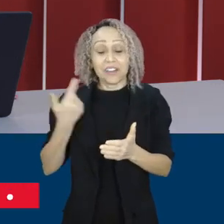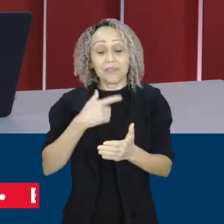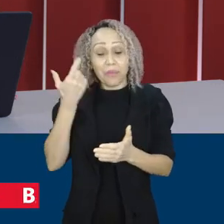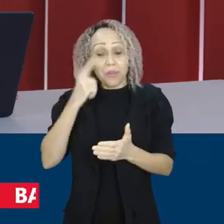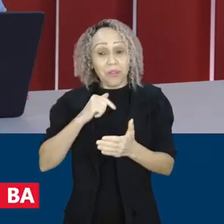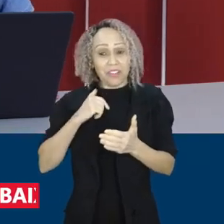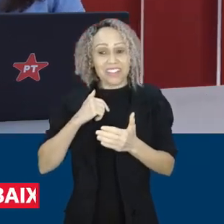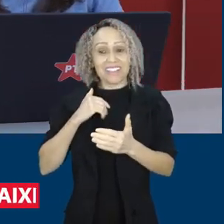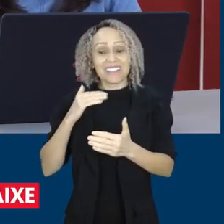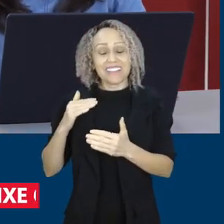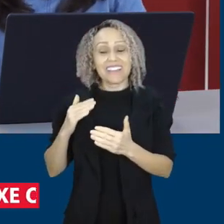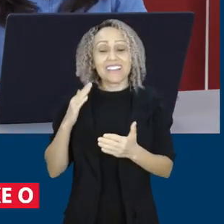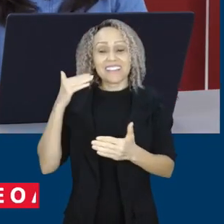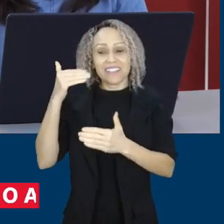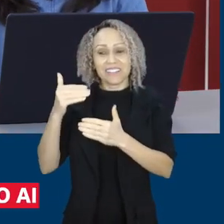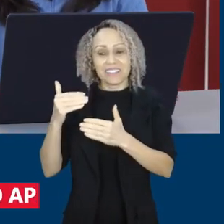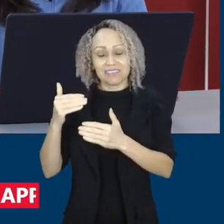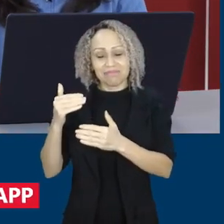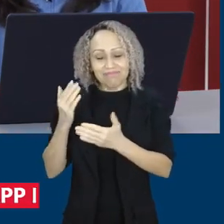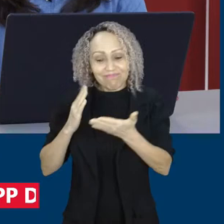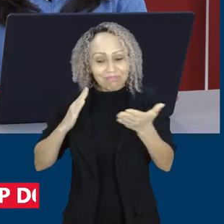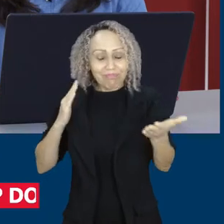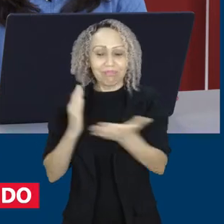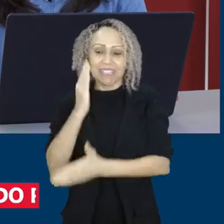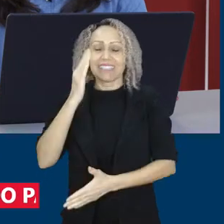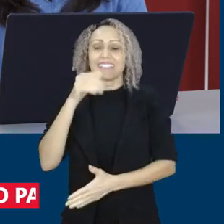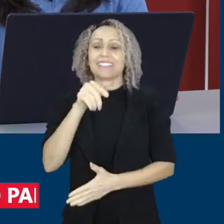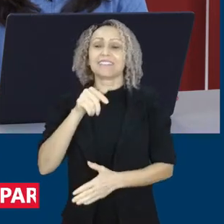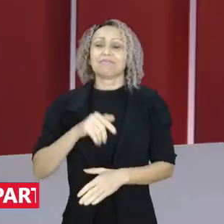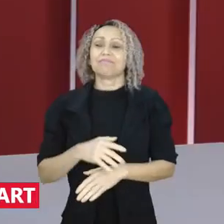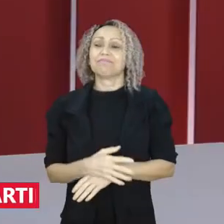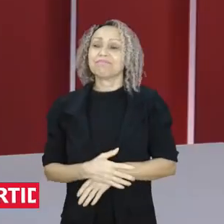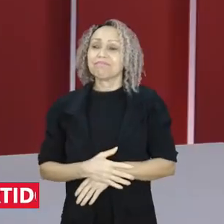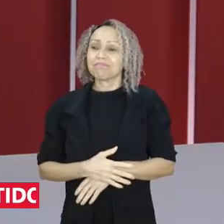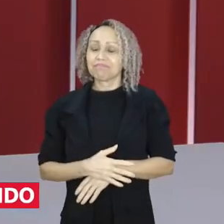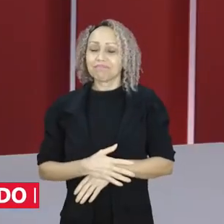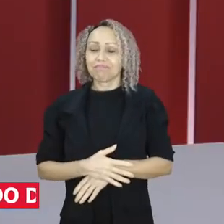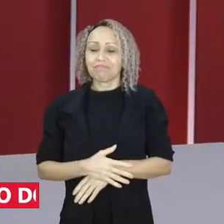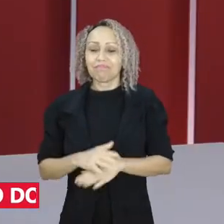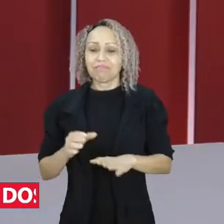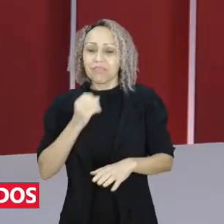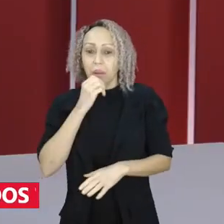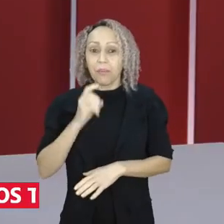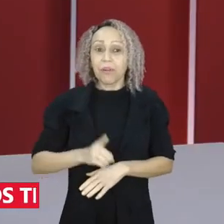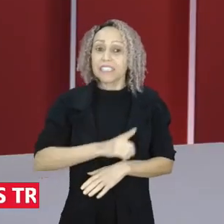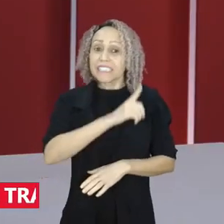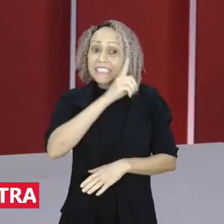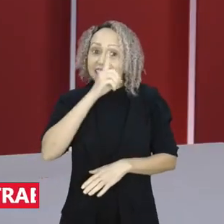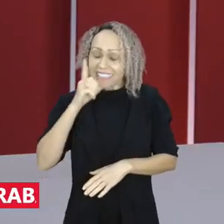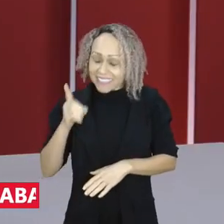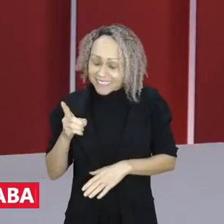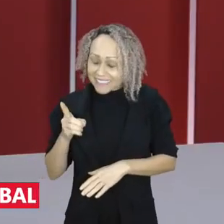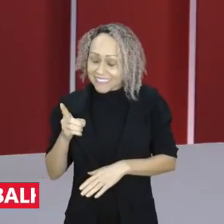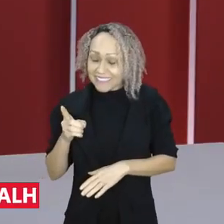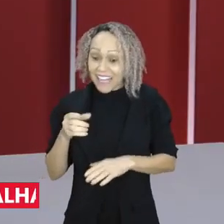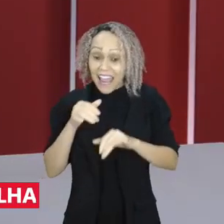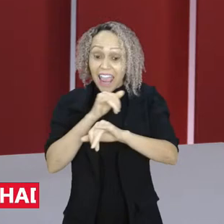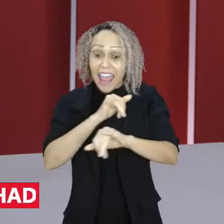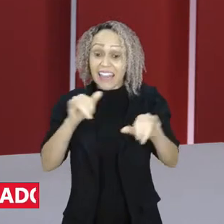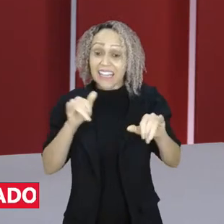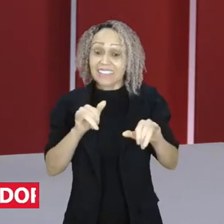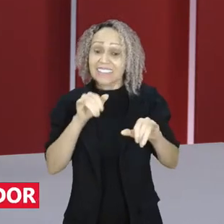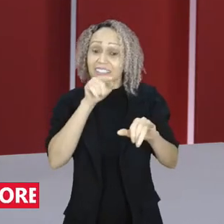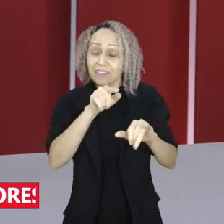Fernanda a gente se vê amanhã se tiver amanhã é bom trabalho mano para você também Bom dia estas e outras notícias